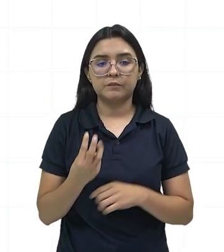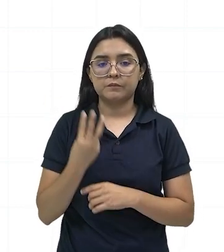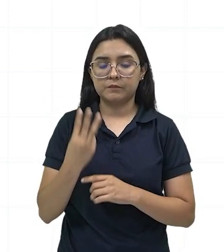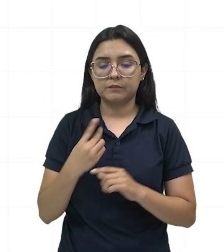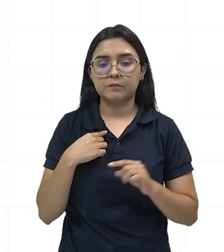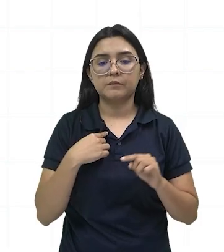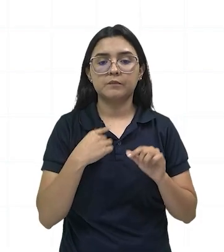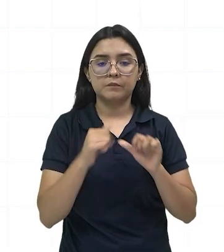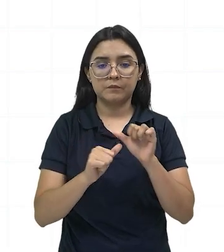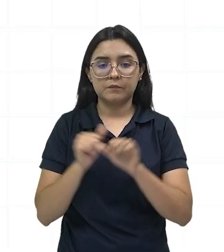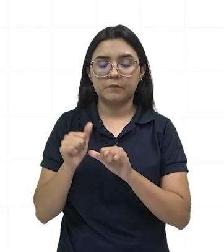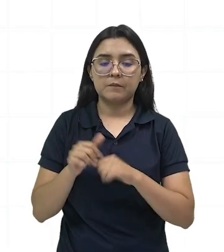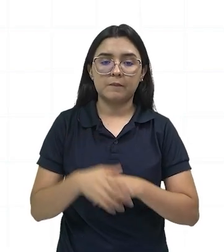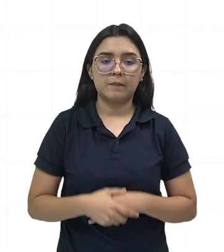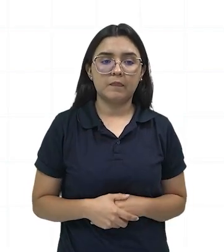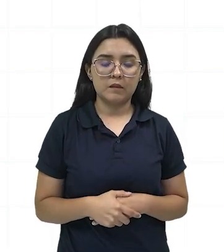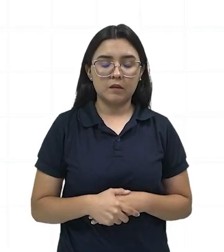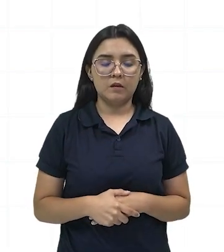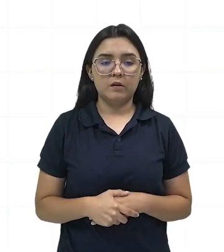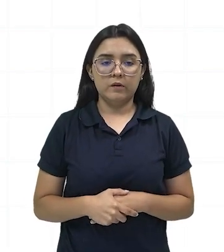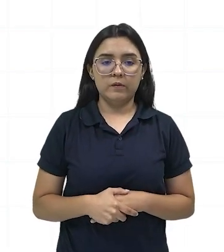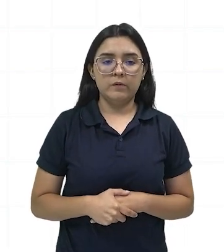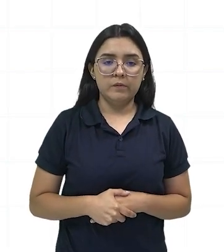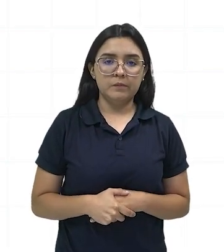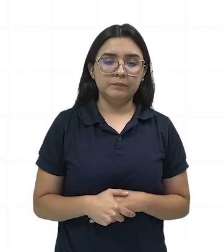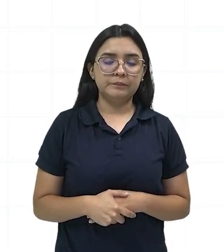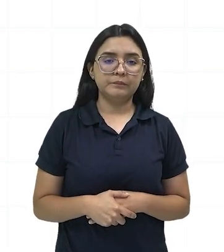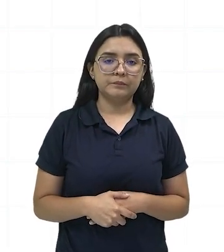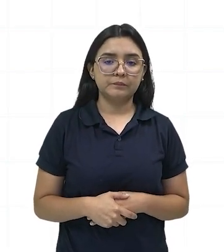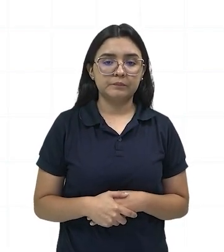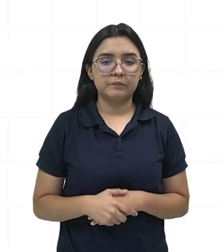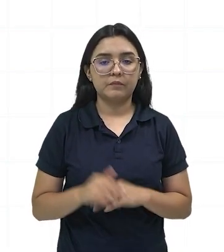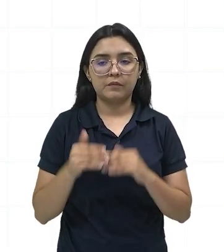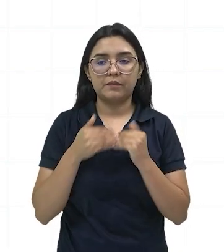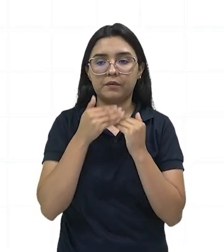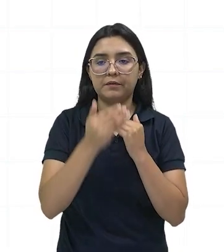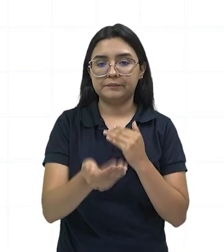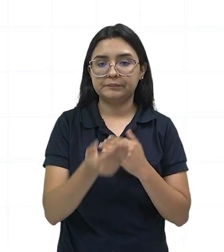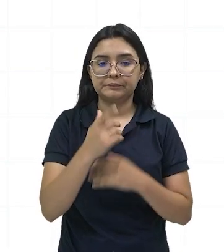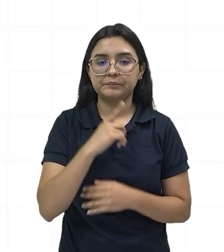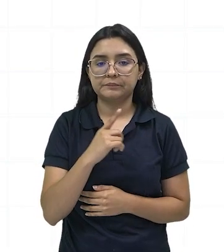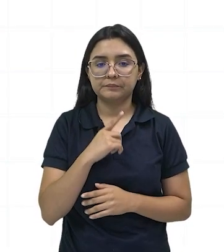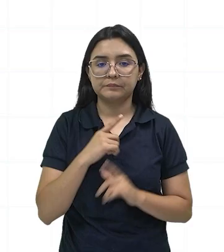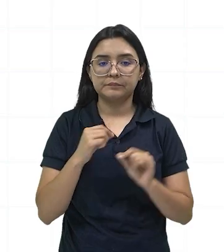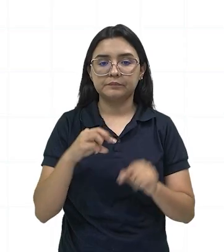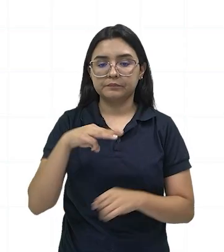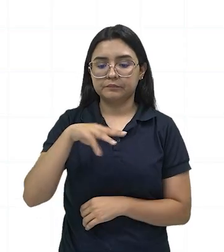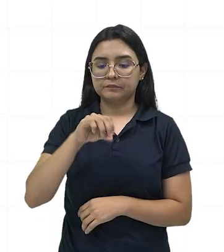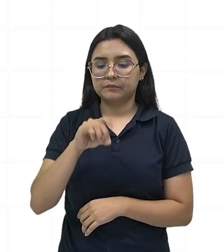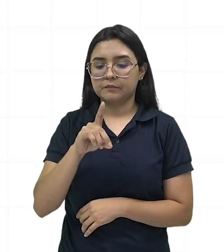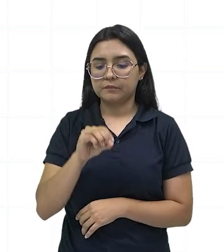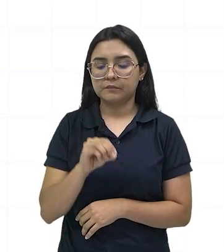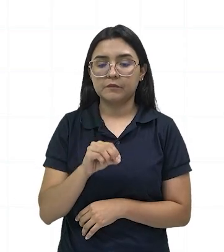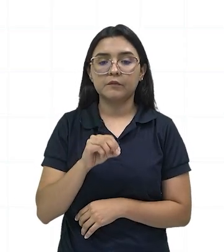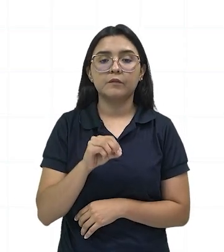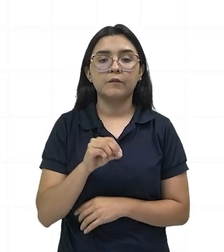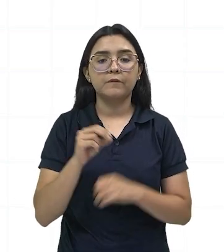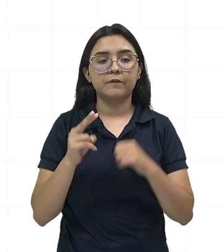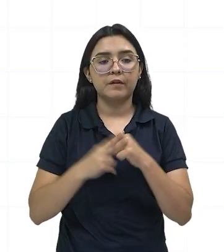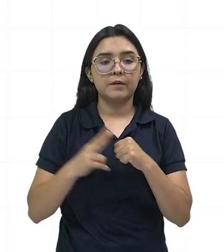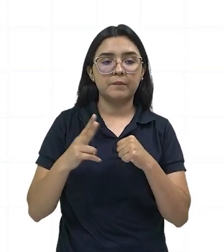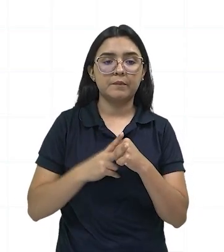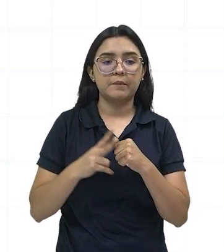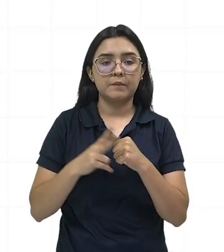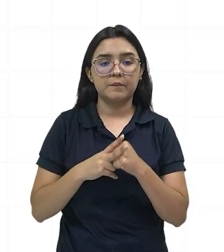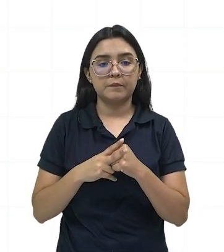futuro com 2, o futuro do presente e o futuro do pretérito. Na sequência, nós temos os modos verbais, que expressam